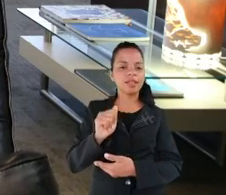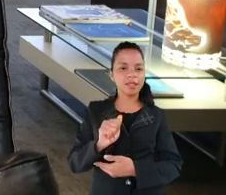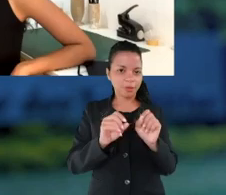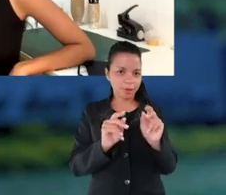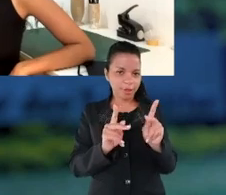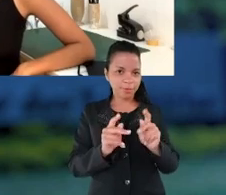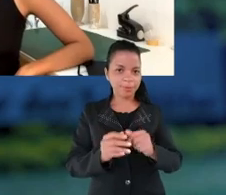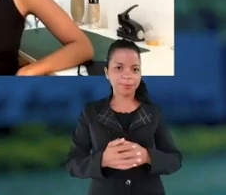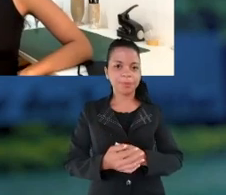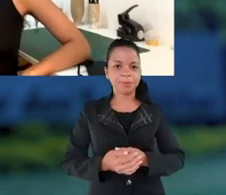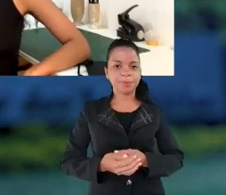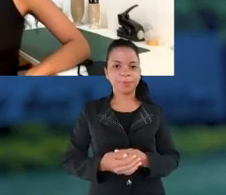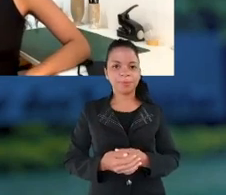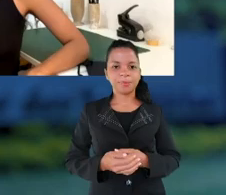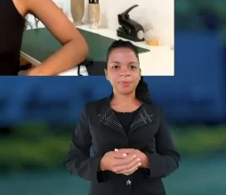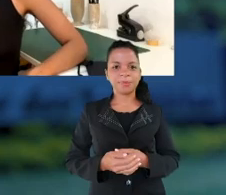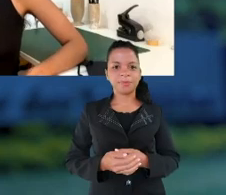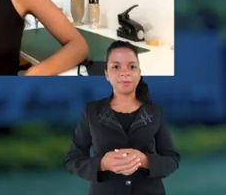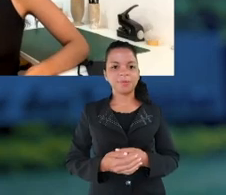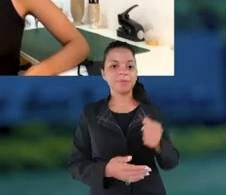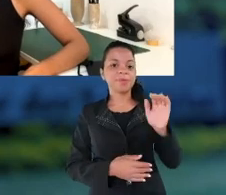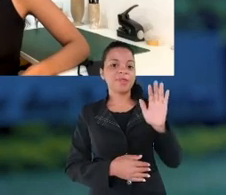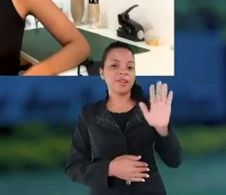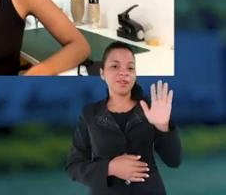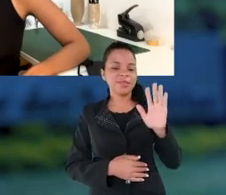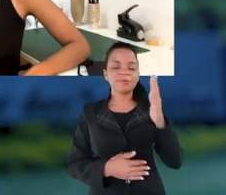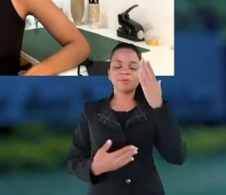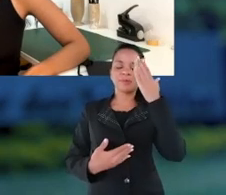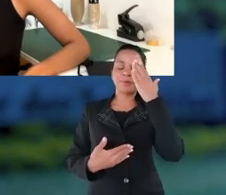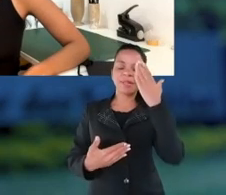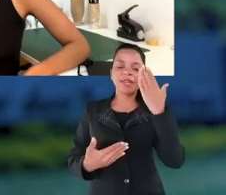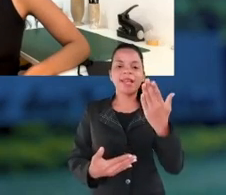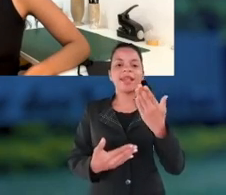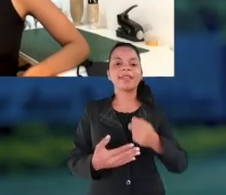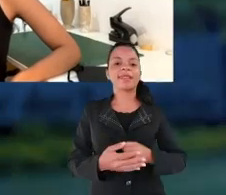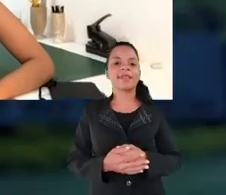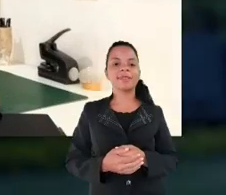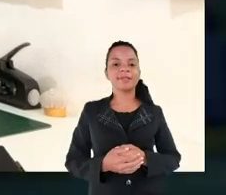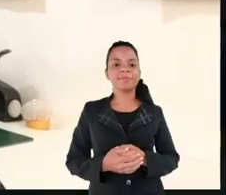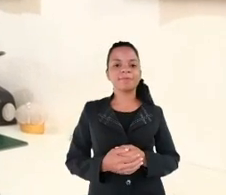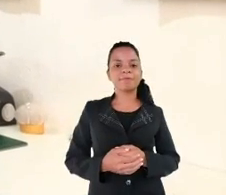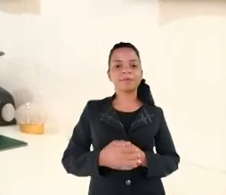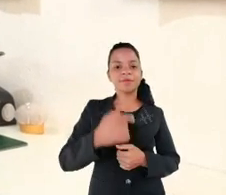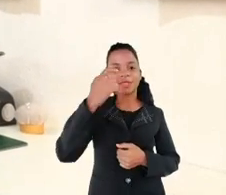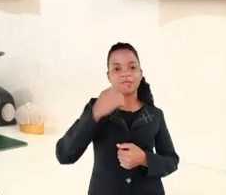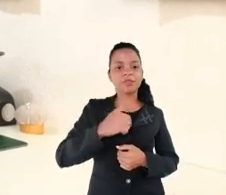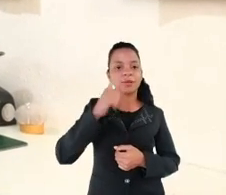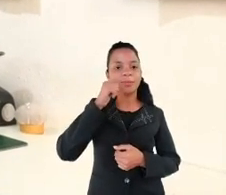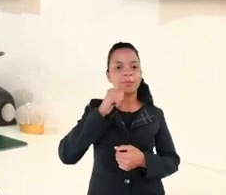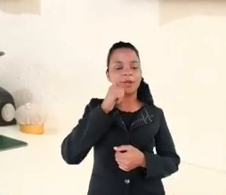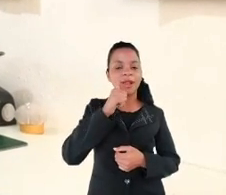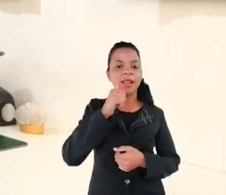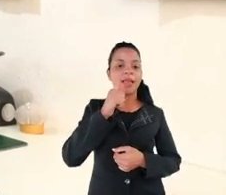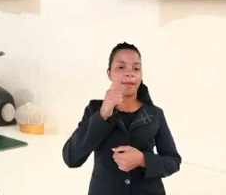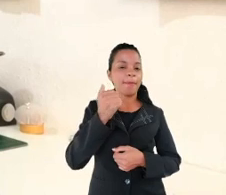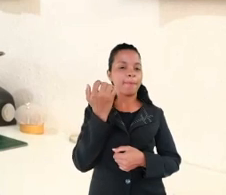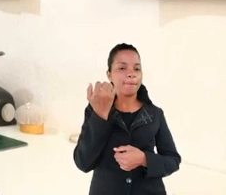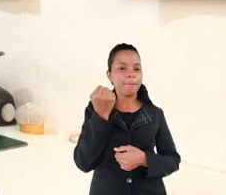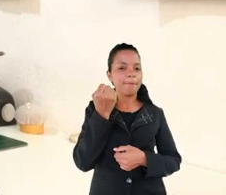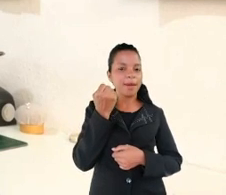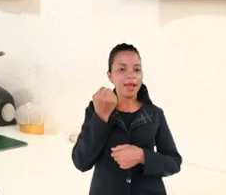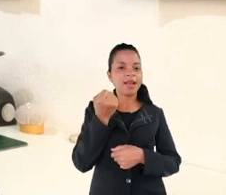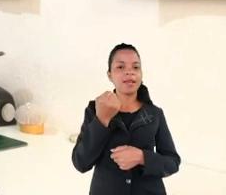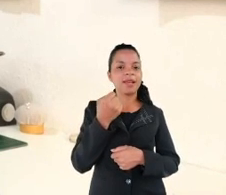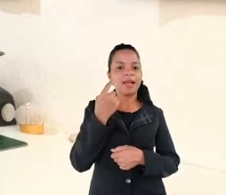audiodescrição. Oi, Gilza, muito obrigada. Bom, eu sou uma mulher branca, de cabelos e olhos